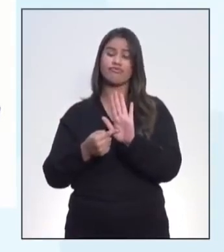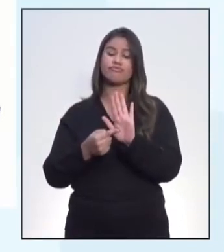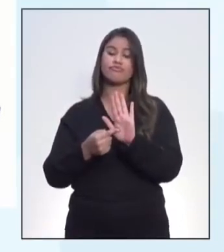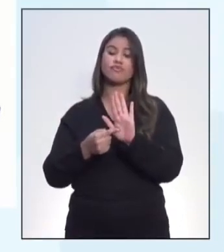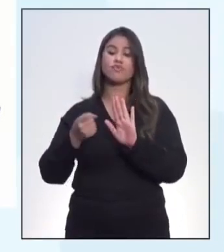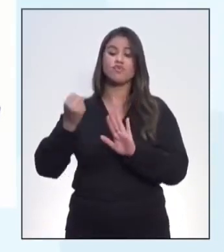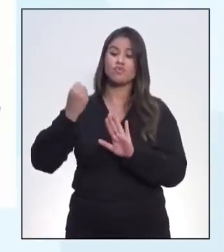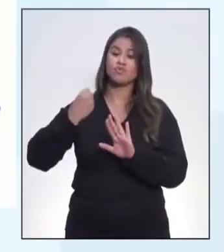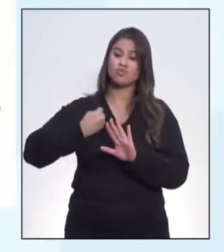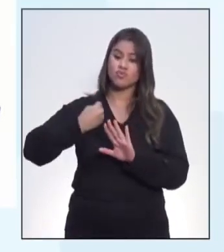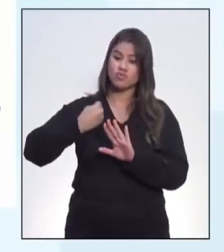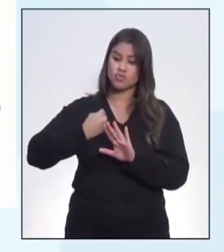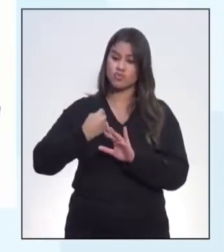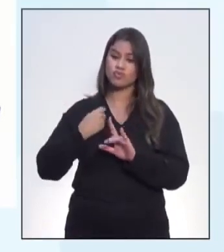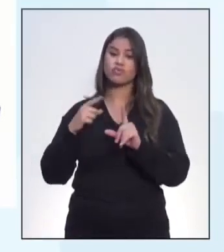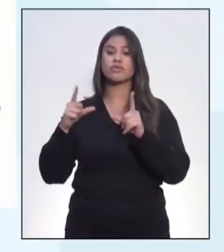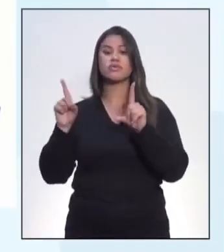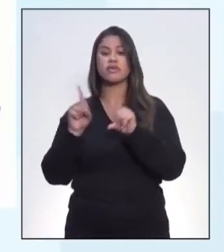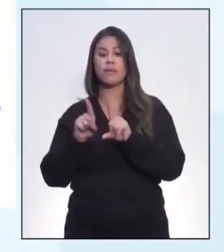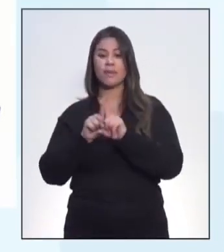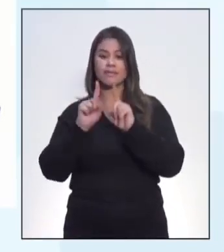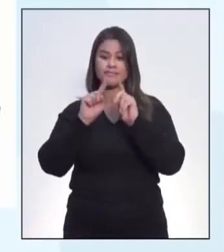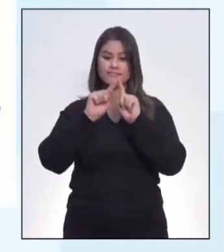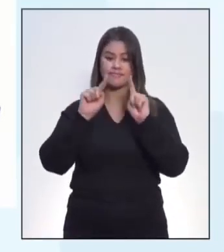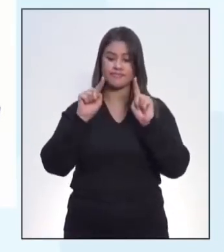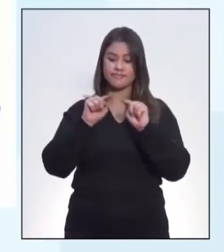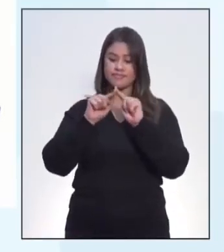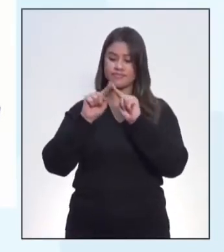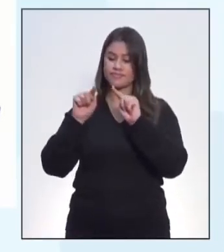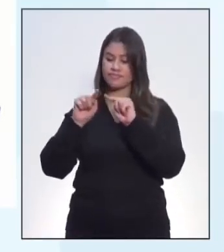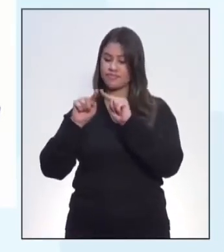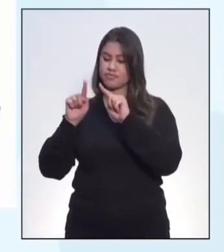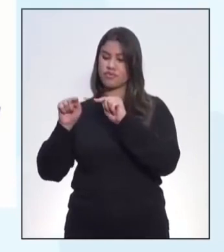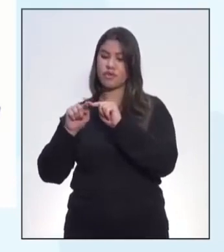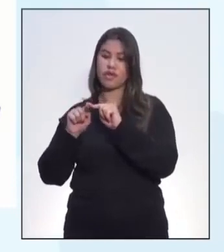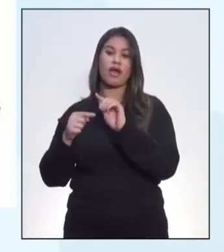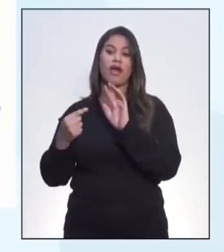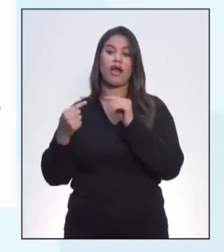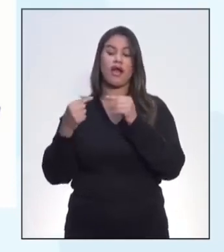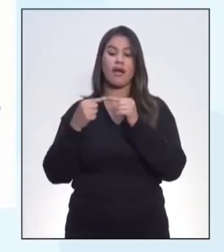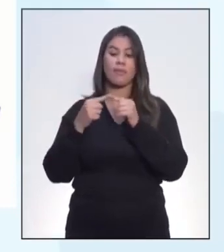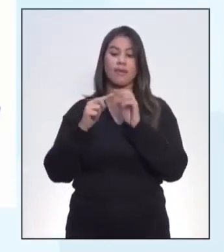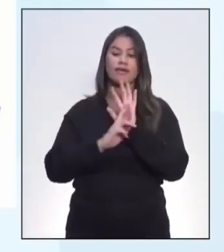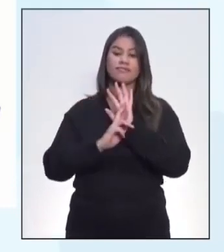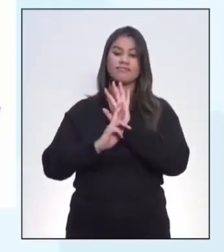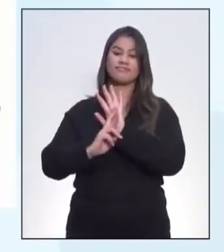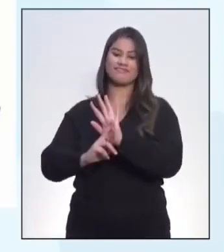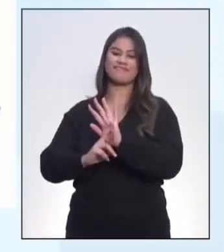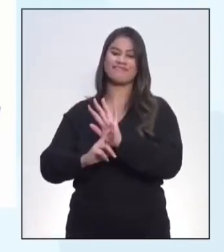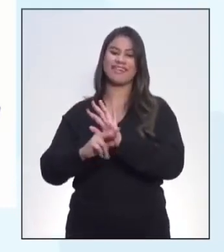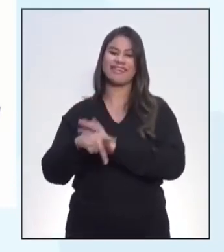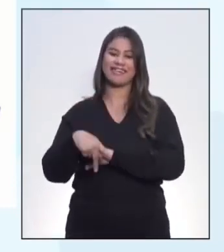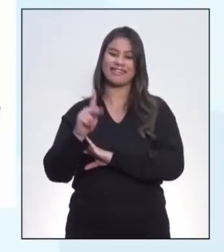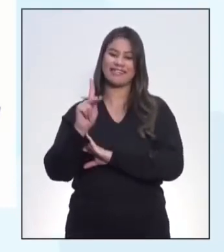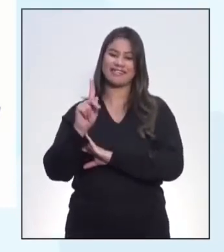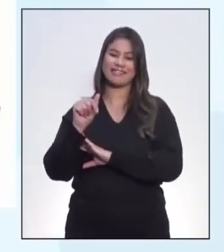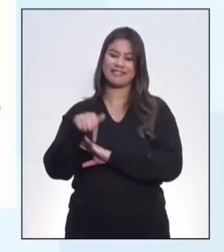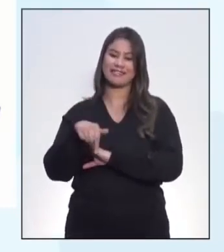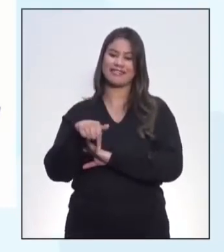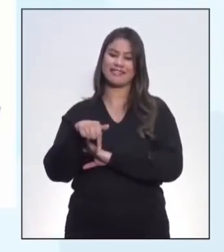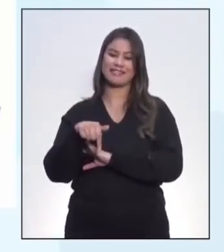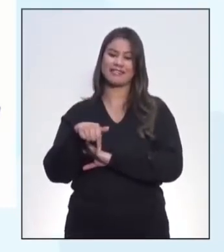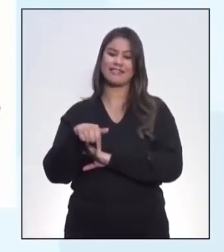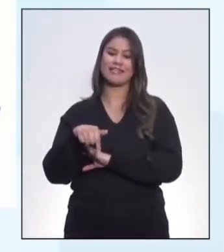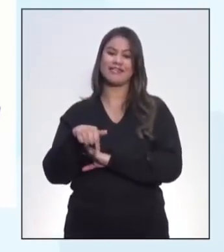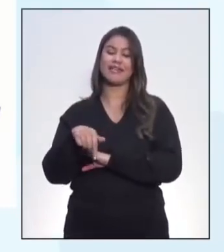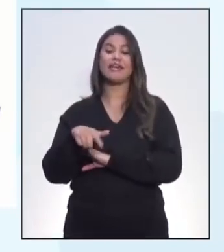você tem também a quantidade de quadrados que estão representando cada quilo consumido, não é? É verdade. Que também ajuda nessa leitura.